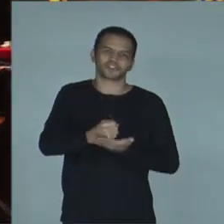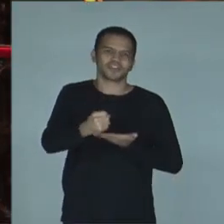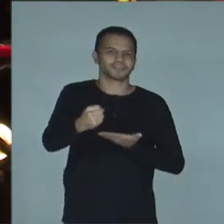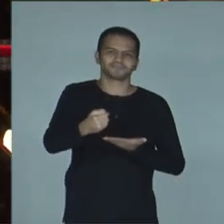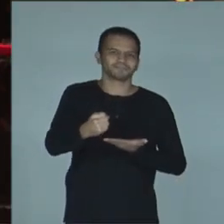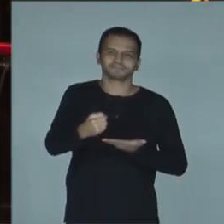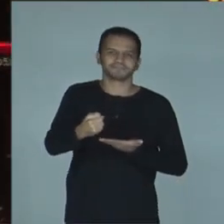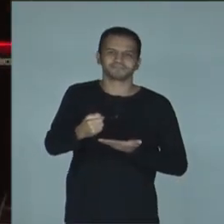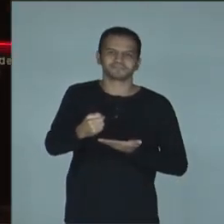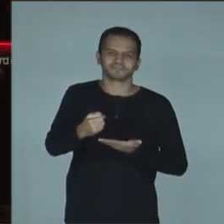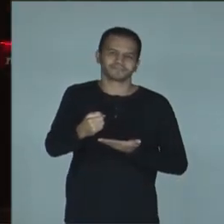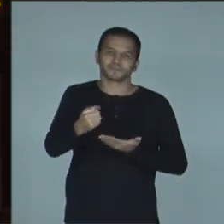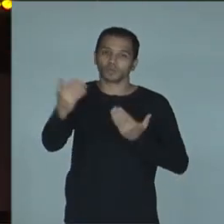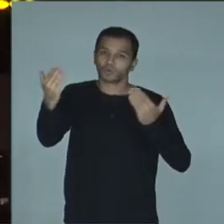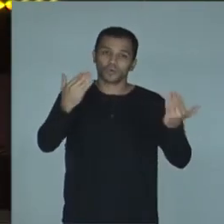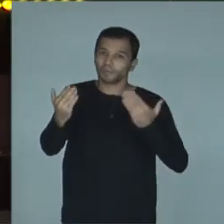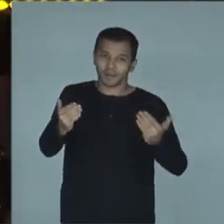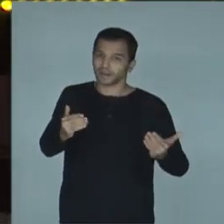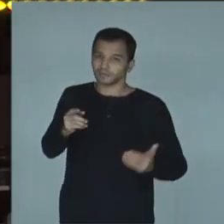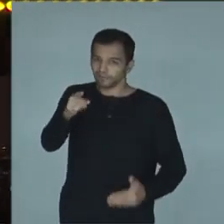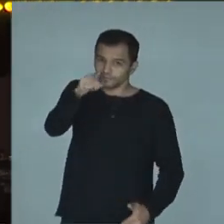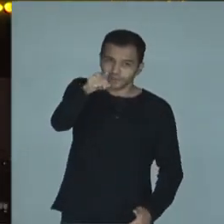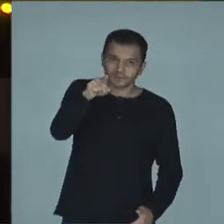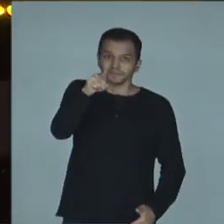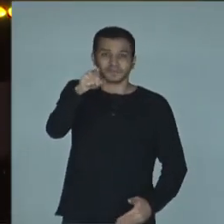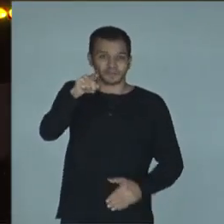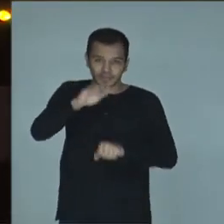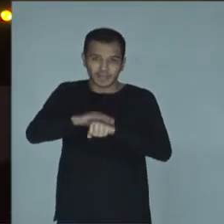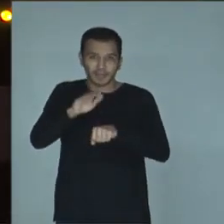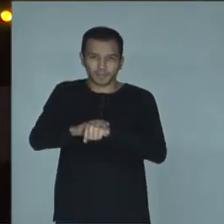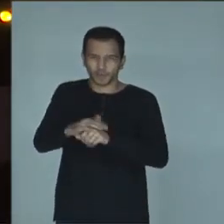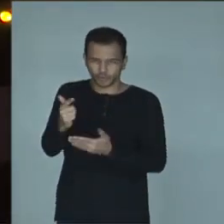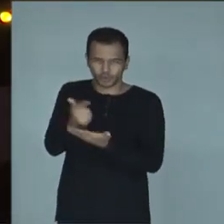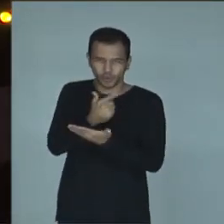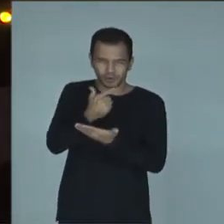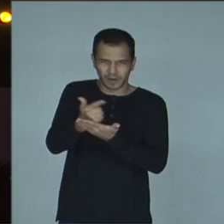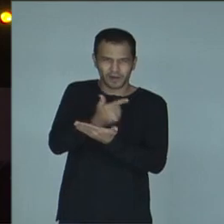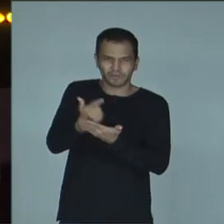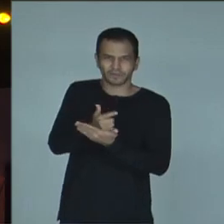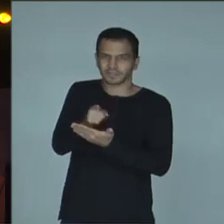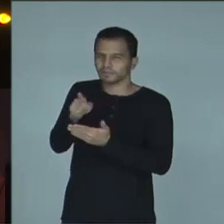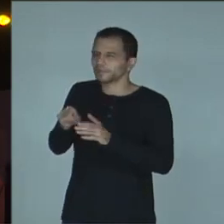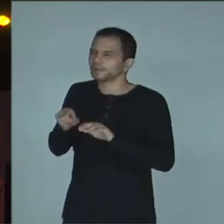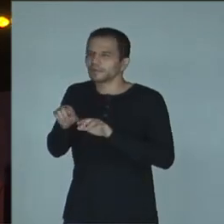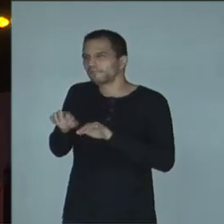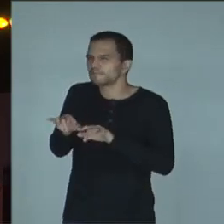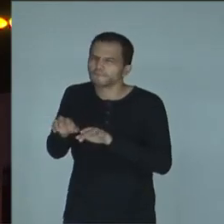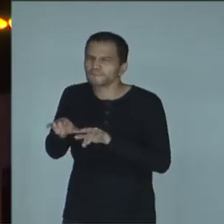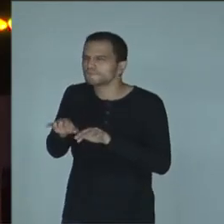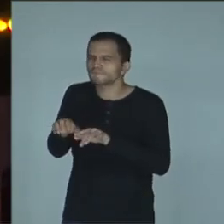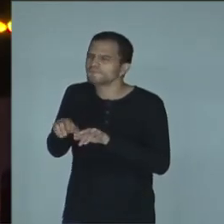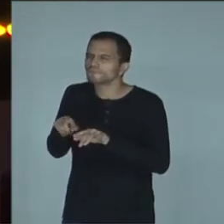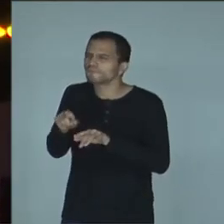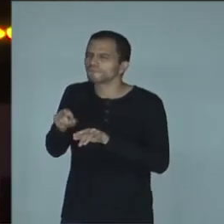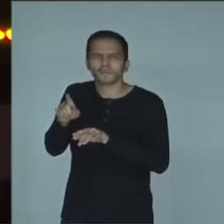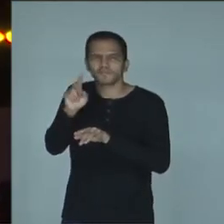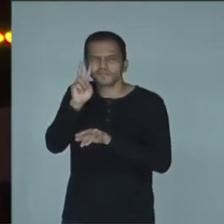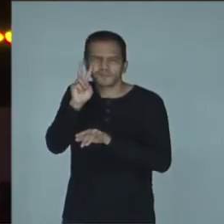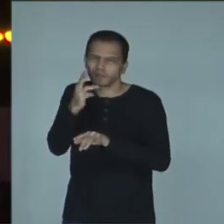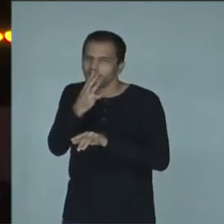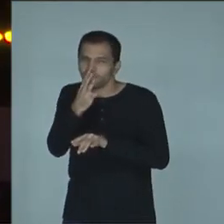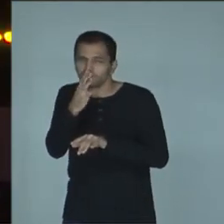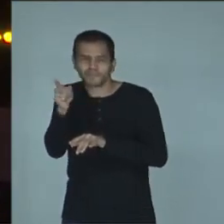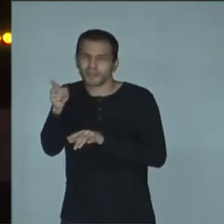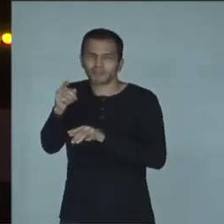você ver uma coisa num no jornal online você vê uma um comentário